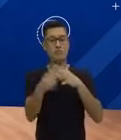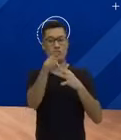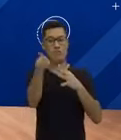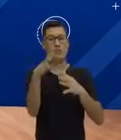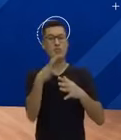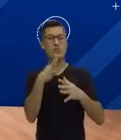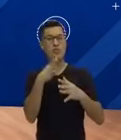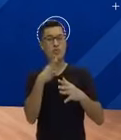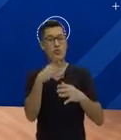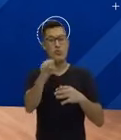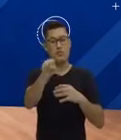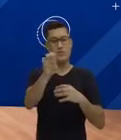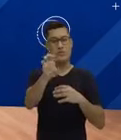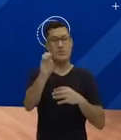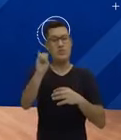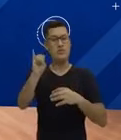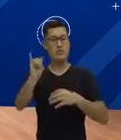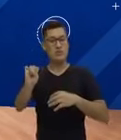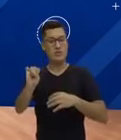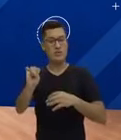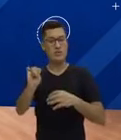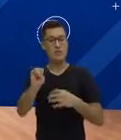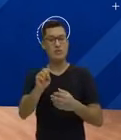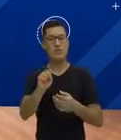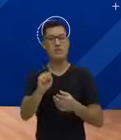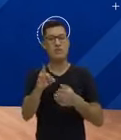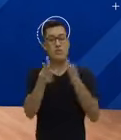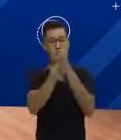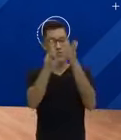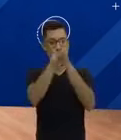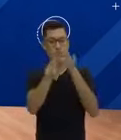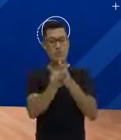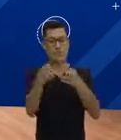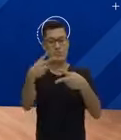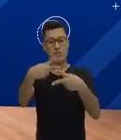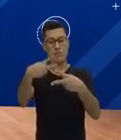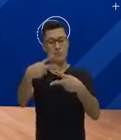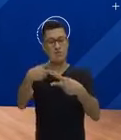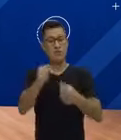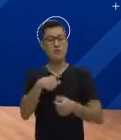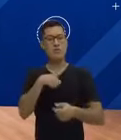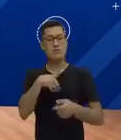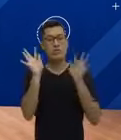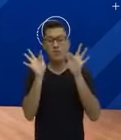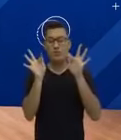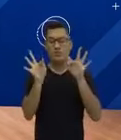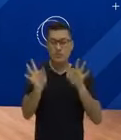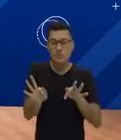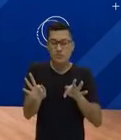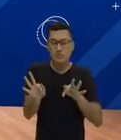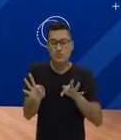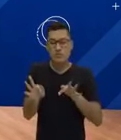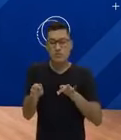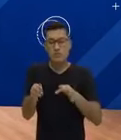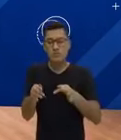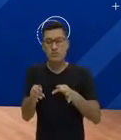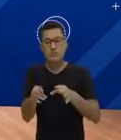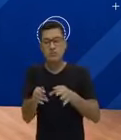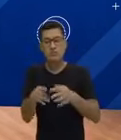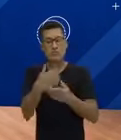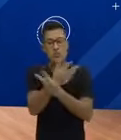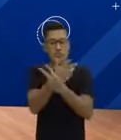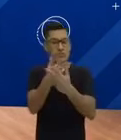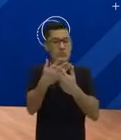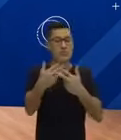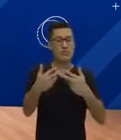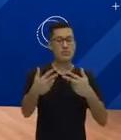É o SEI. O SEI é um projeto da SEDUC. E esse projeto tem a finalidade de levar ensino